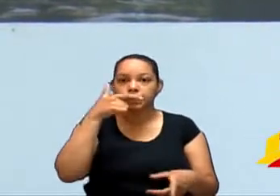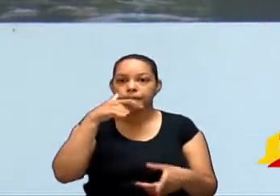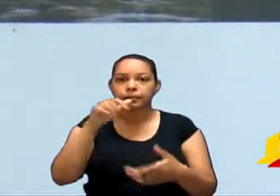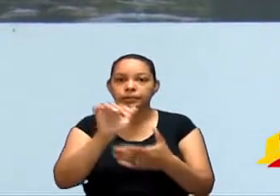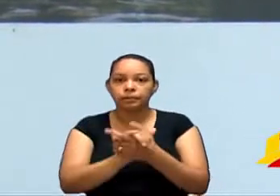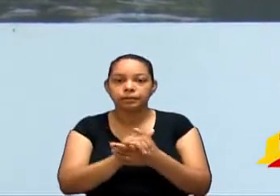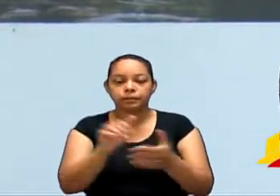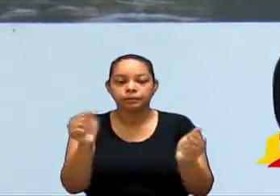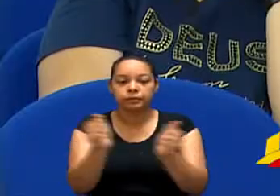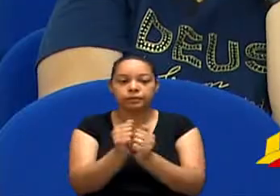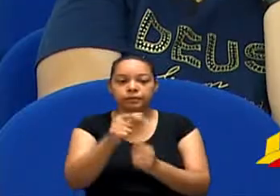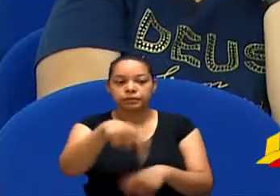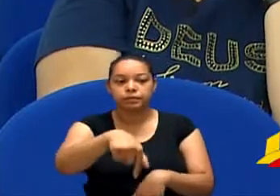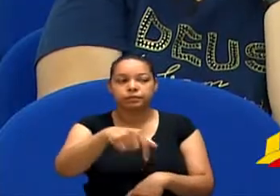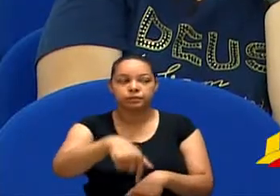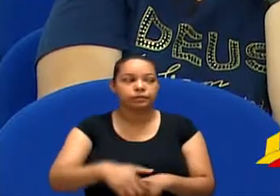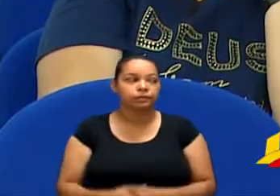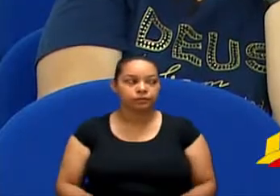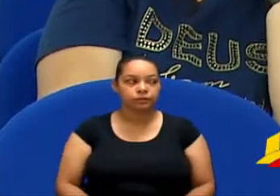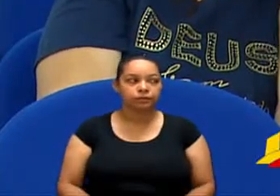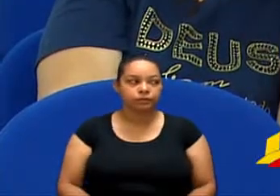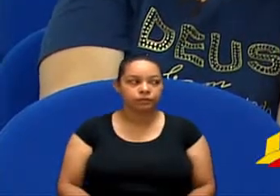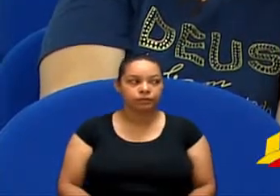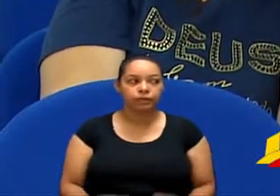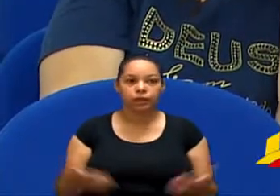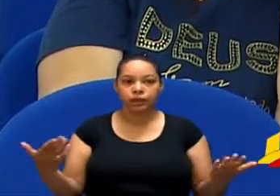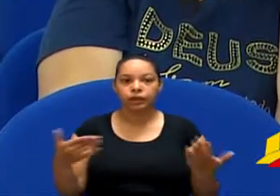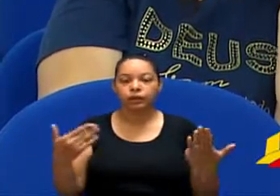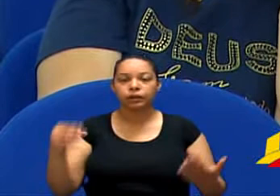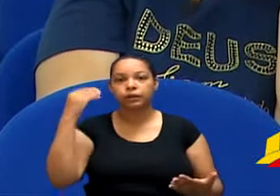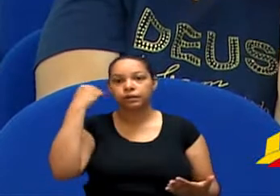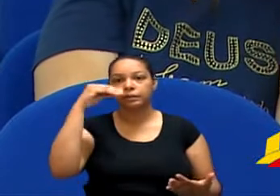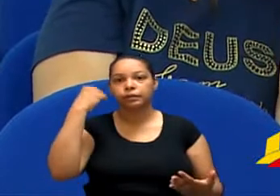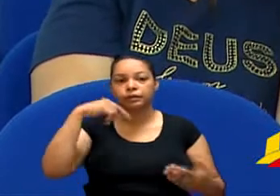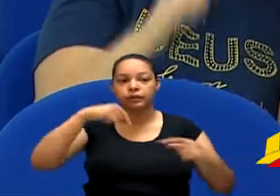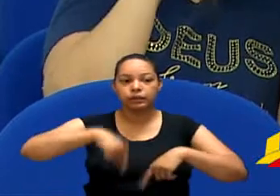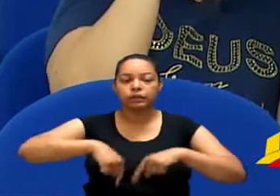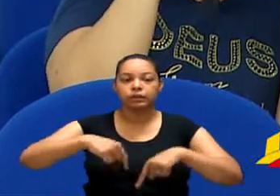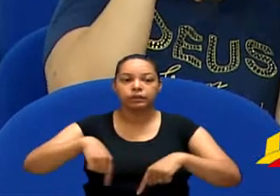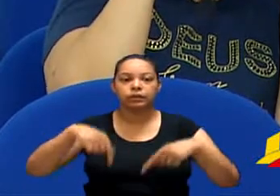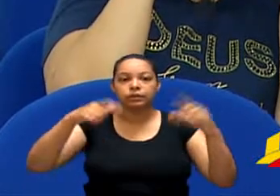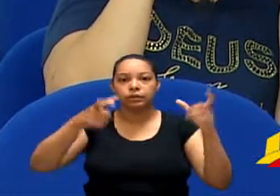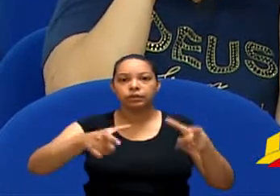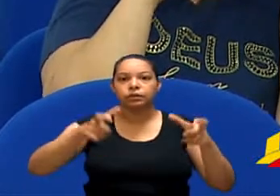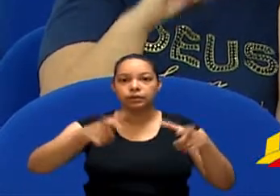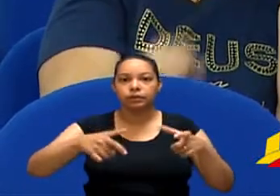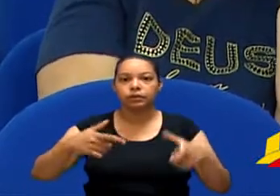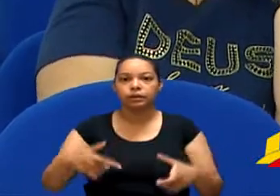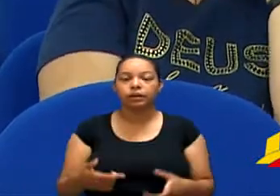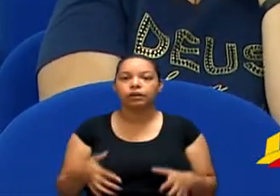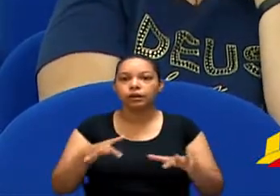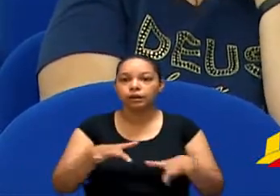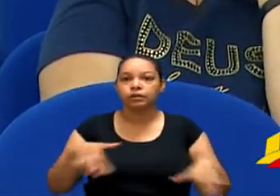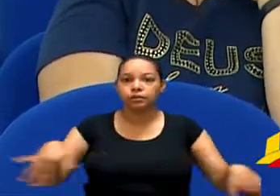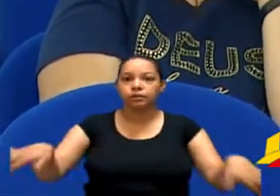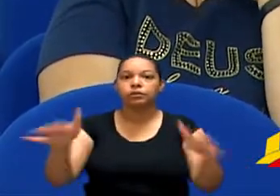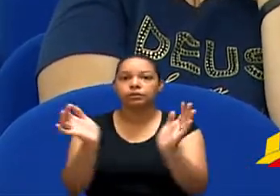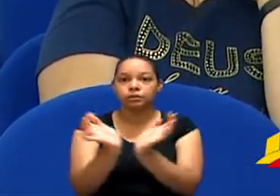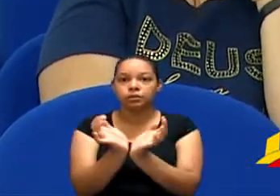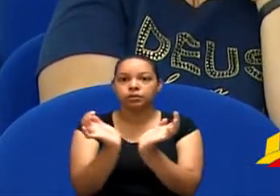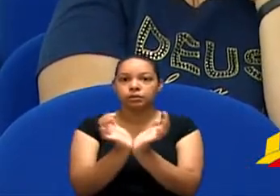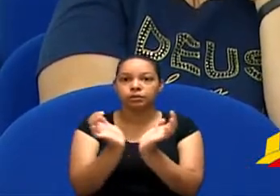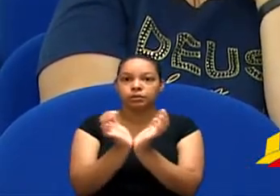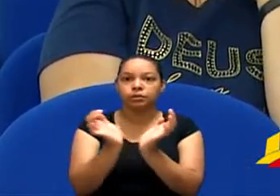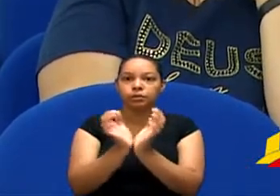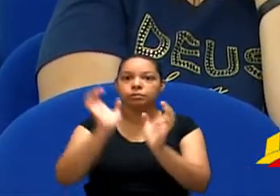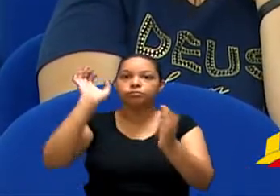vereadores aproveitar esse espaço para a gente parabenizar a toda equipe do vôlei feminino para nosso grande amigo